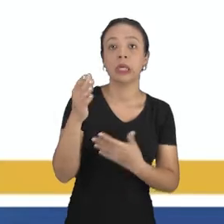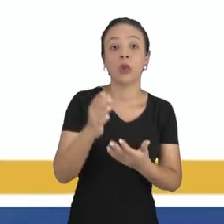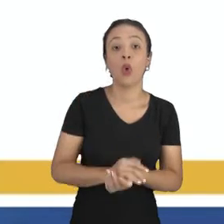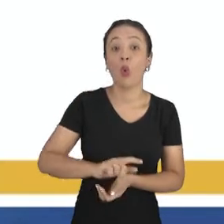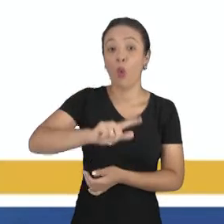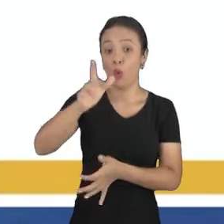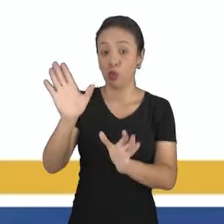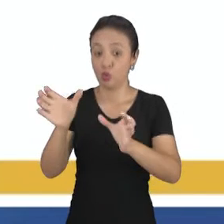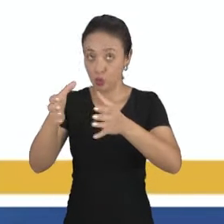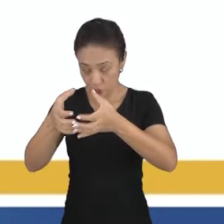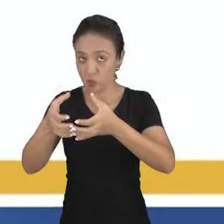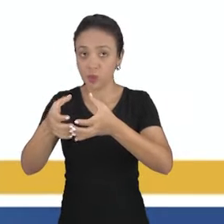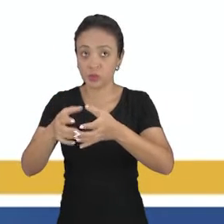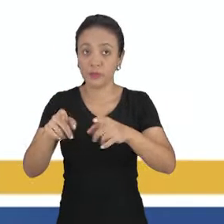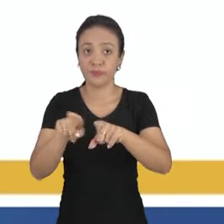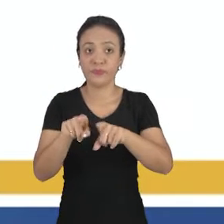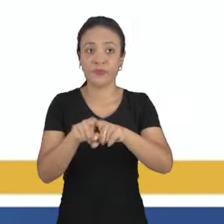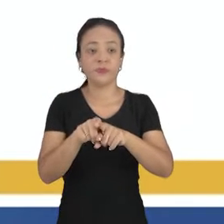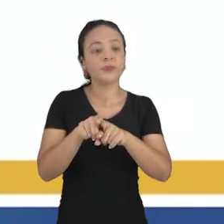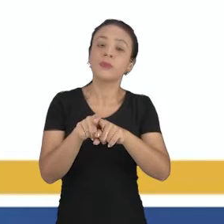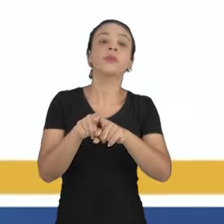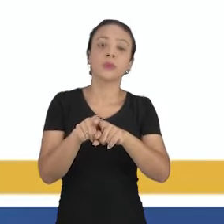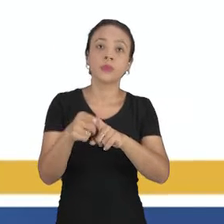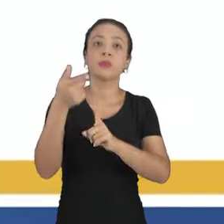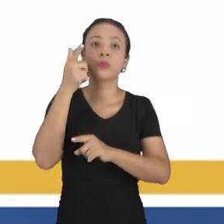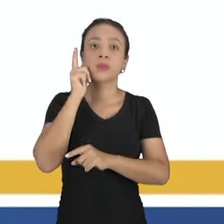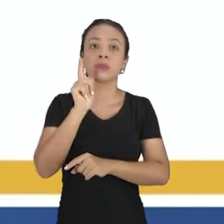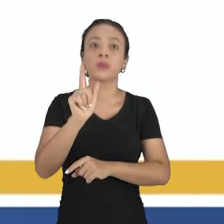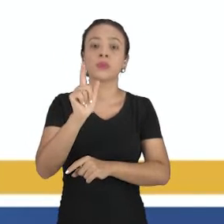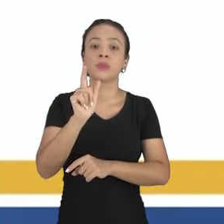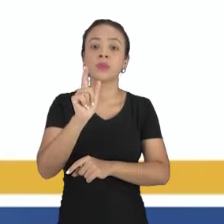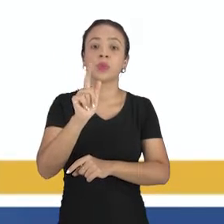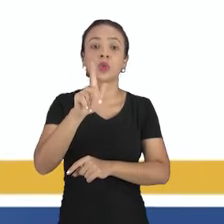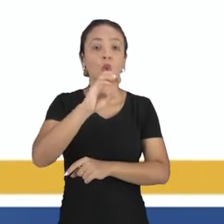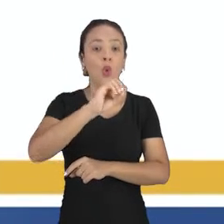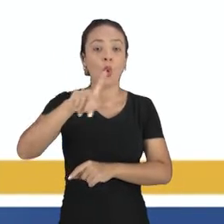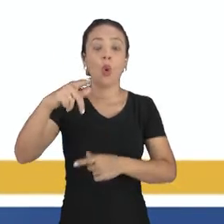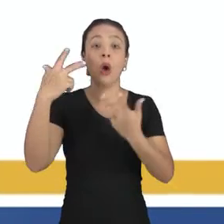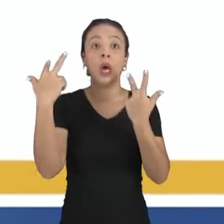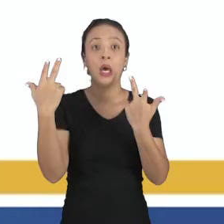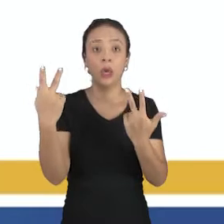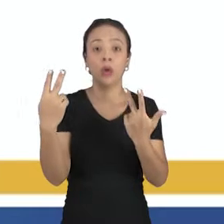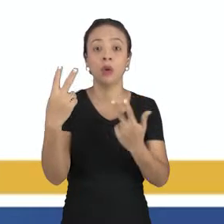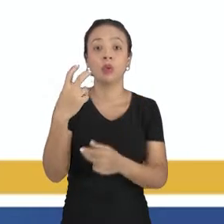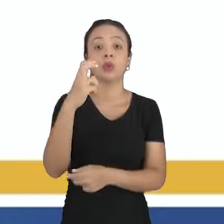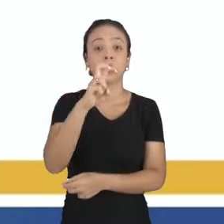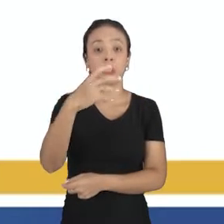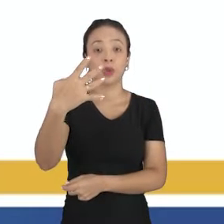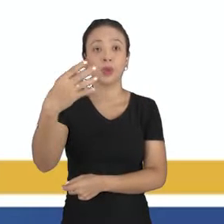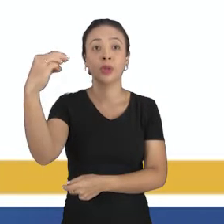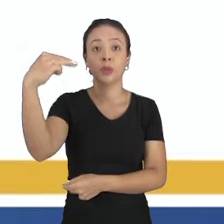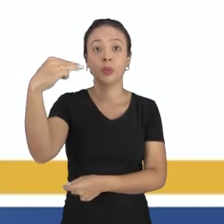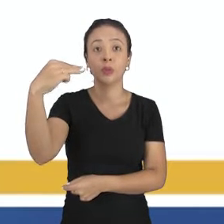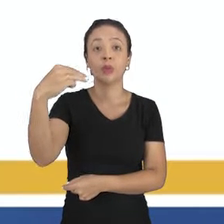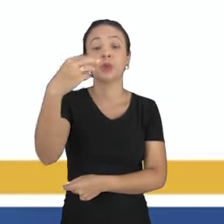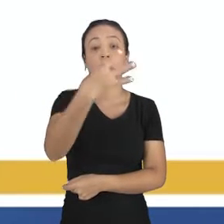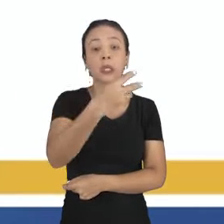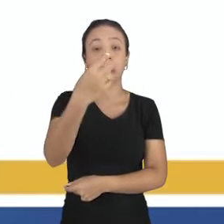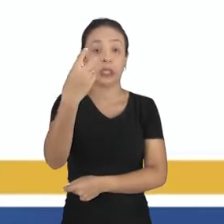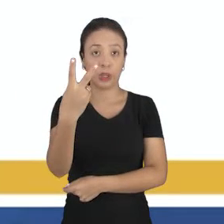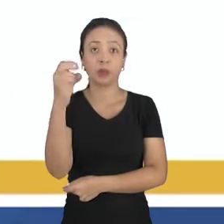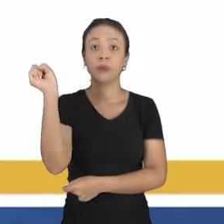e a outra equipe empatou o jogo aos 54 minutos e 32